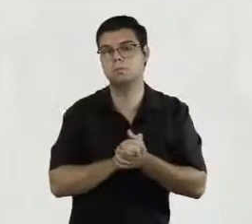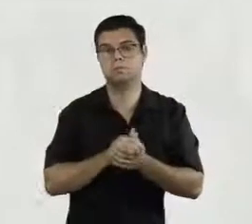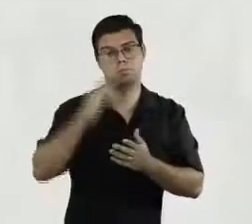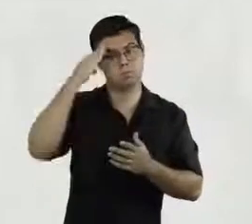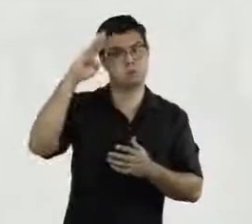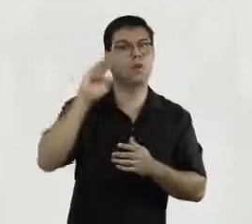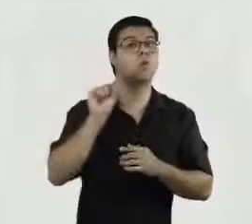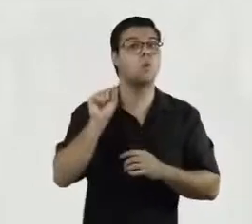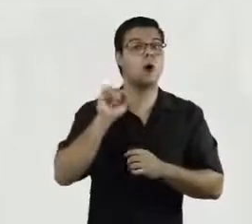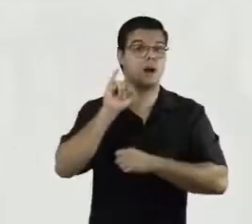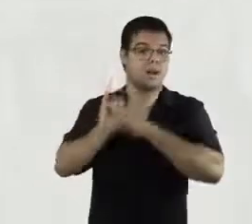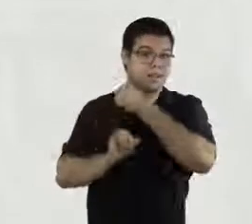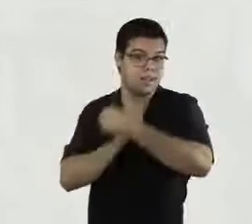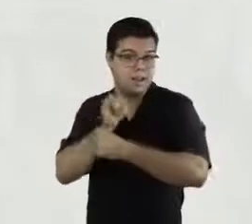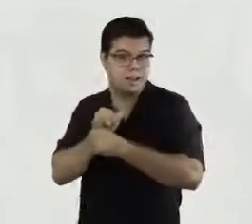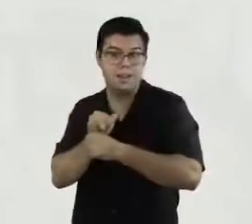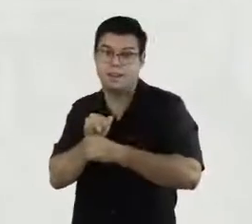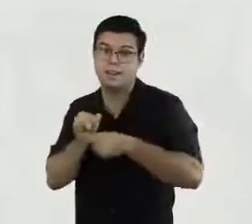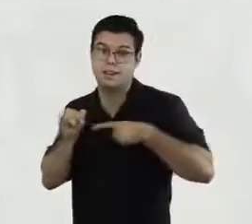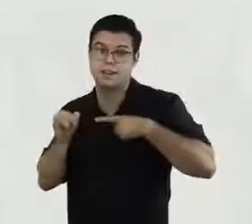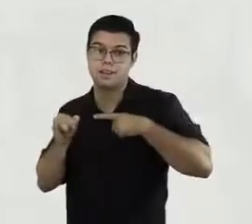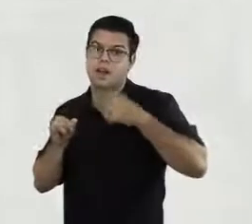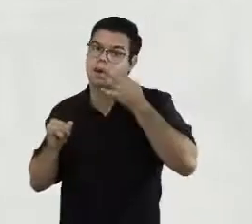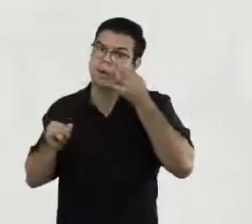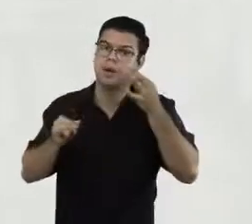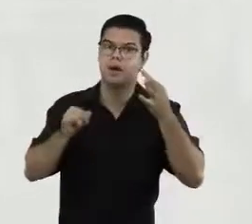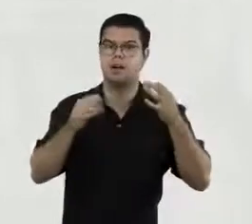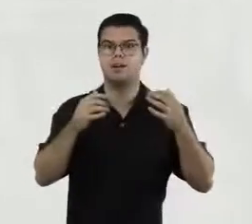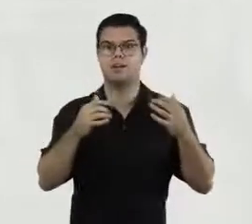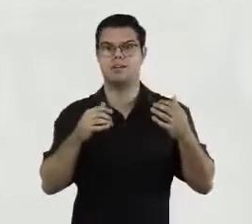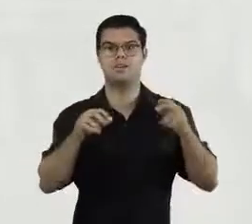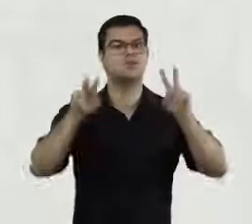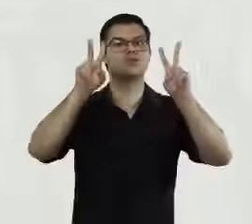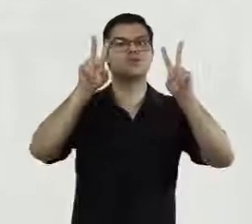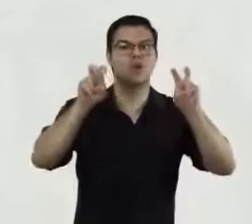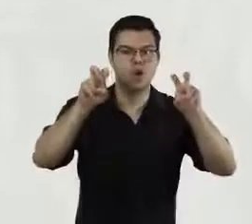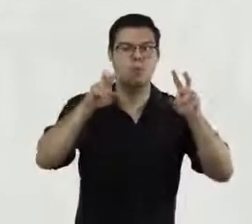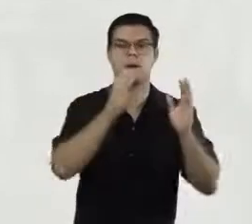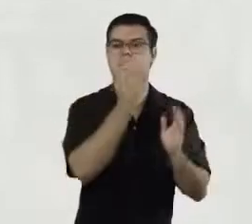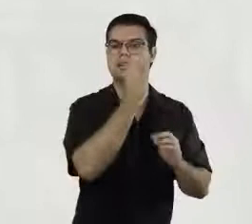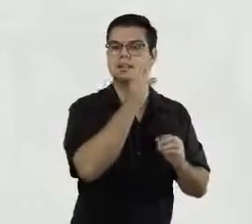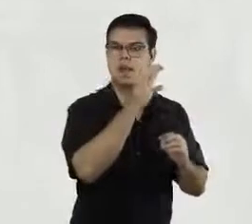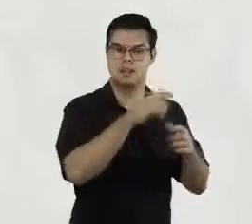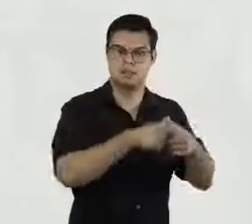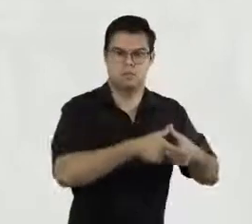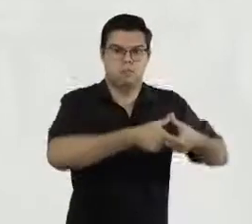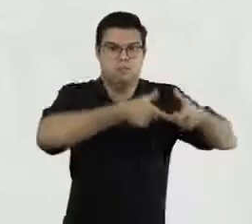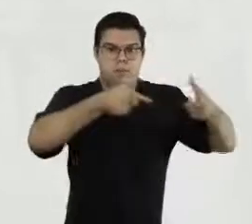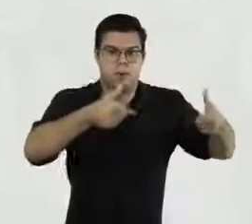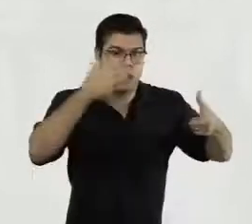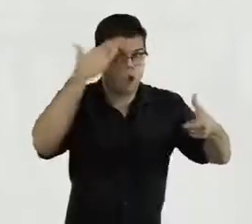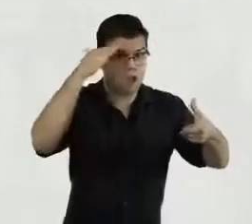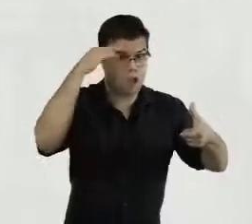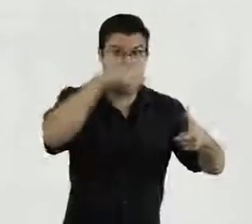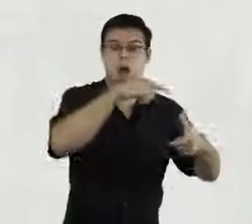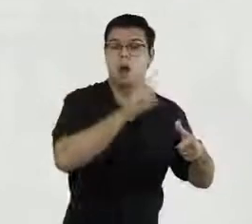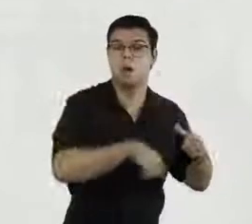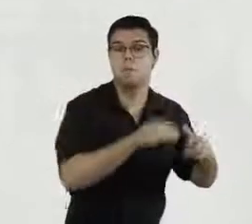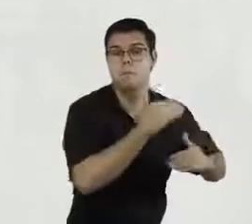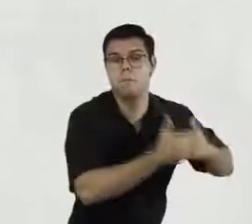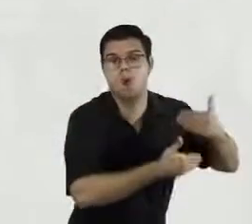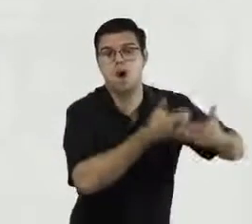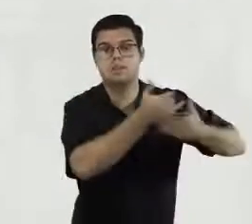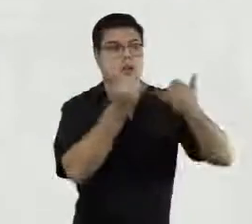web desloca atenções sobre a mensuração da ciência compreendida como processo